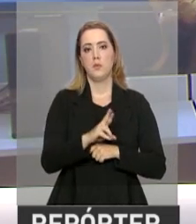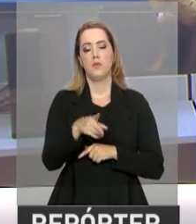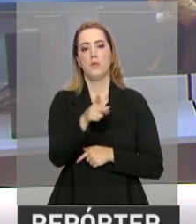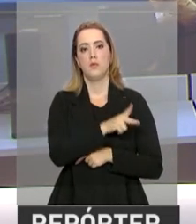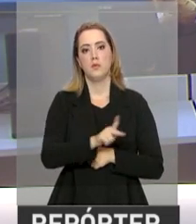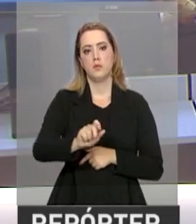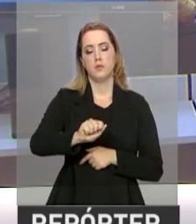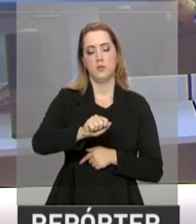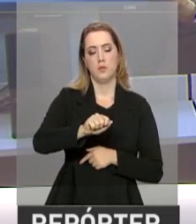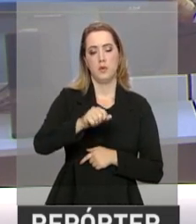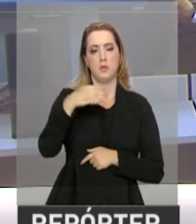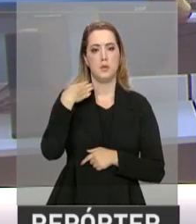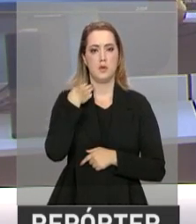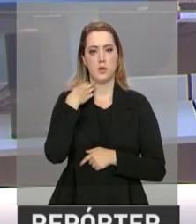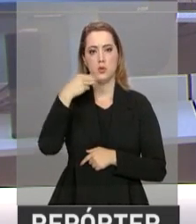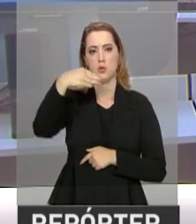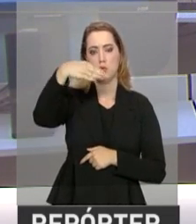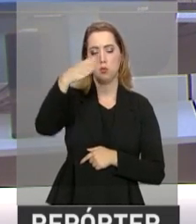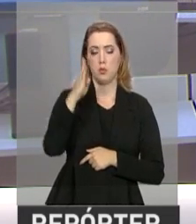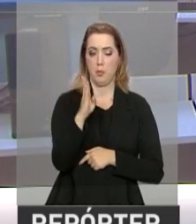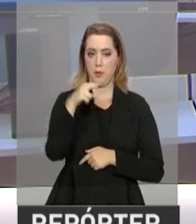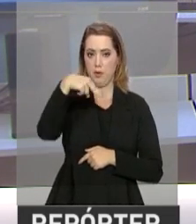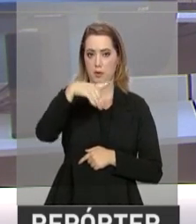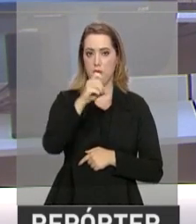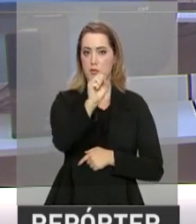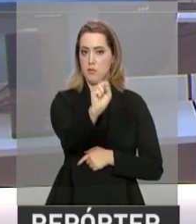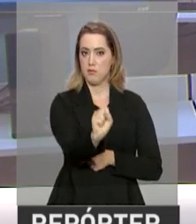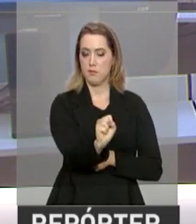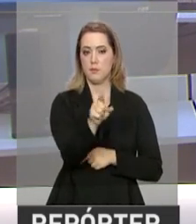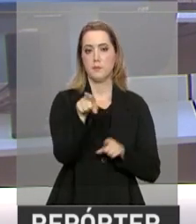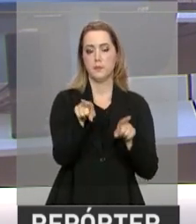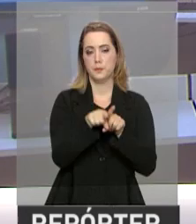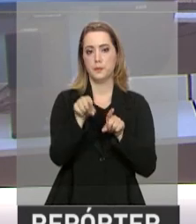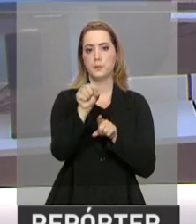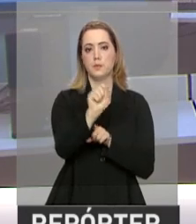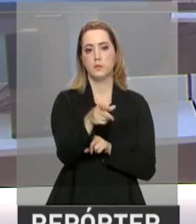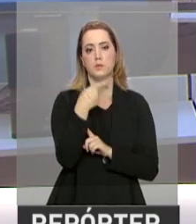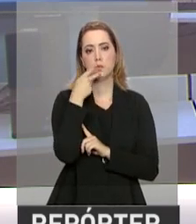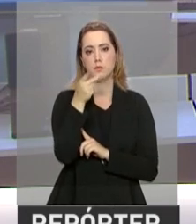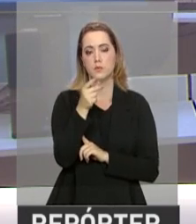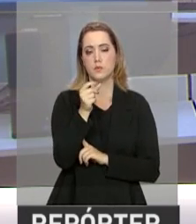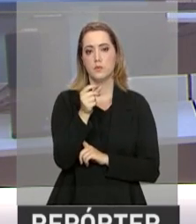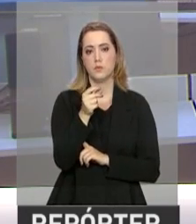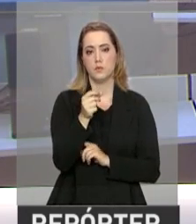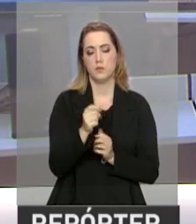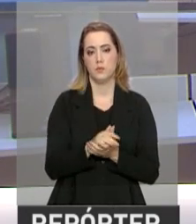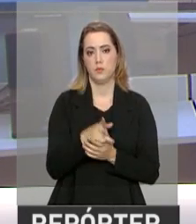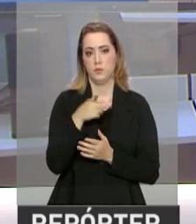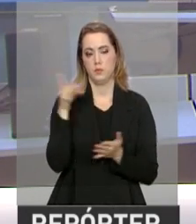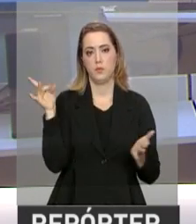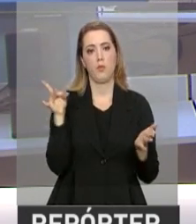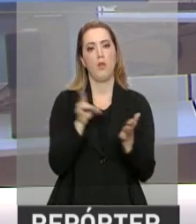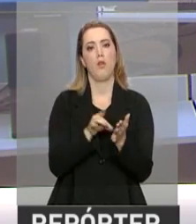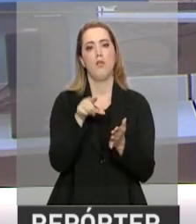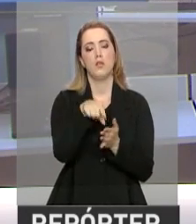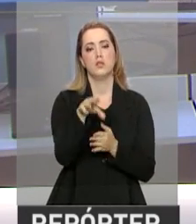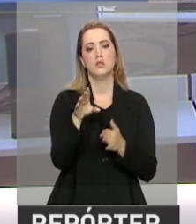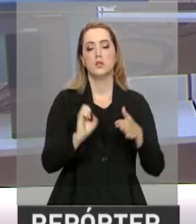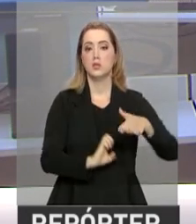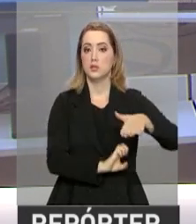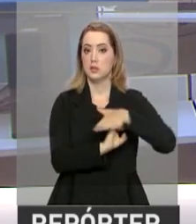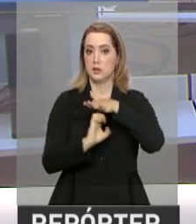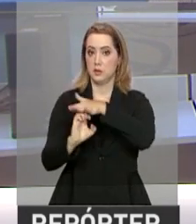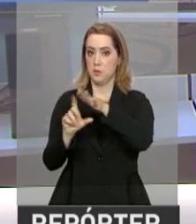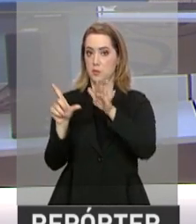BNDS Banco Nacional de desenvolvimento econômico e social Maria Silva Silvia afirmou que as Micro e Pequenas